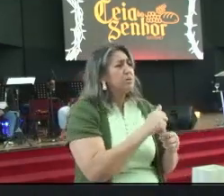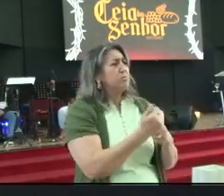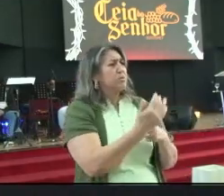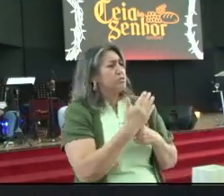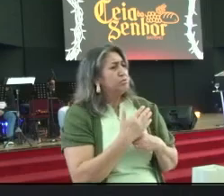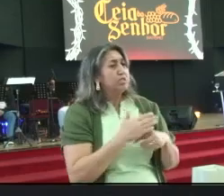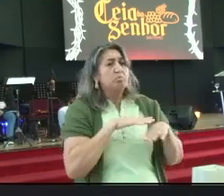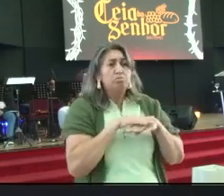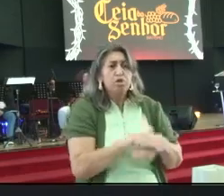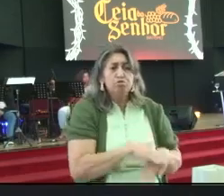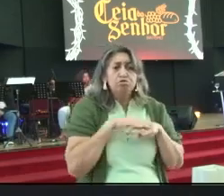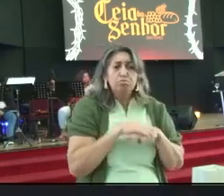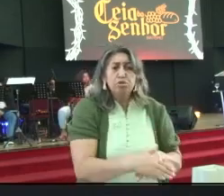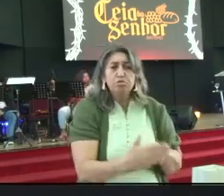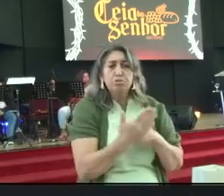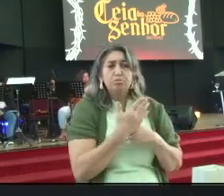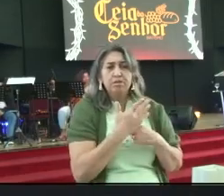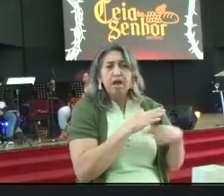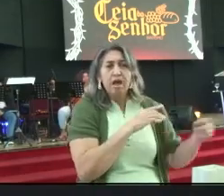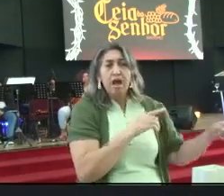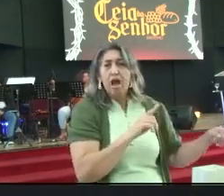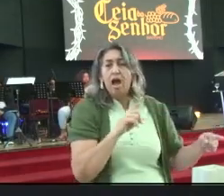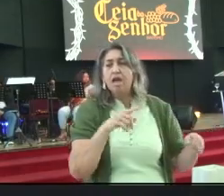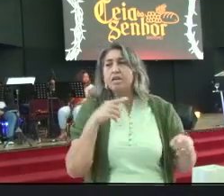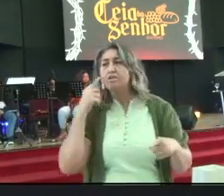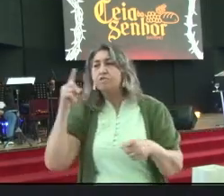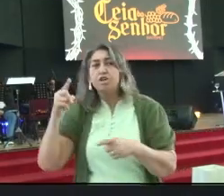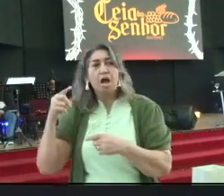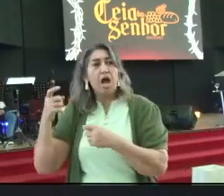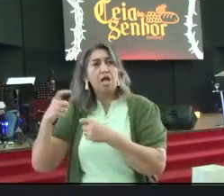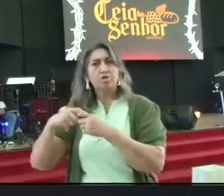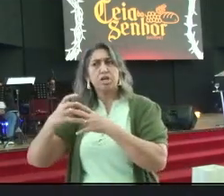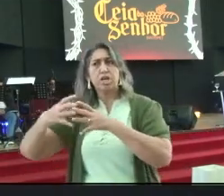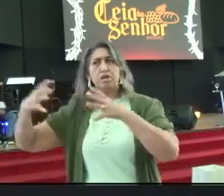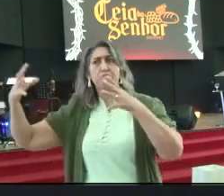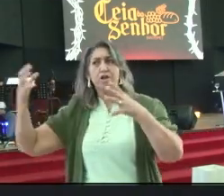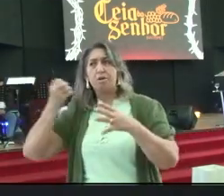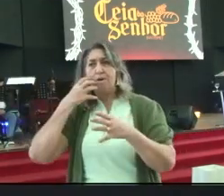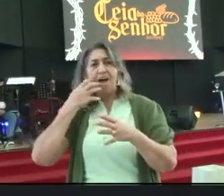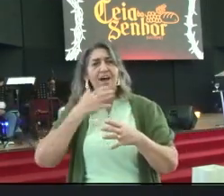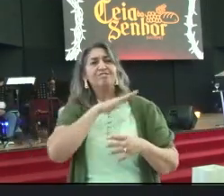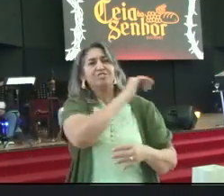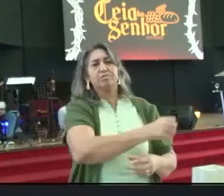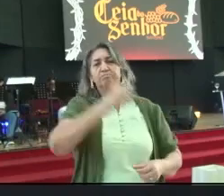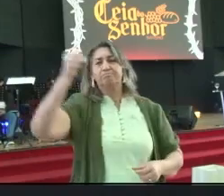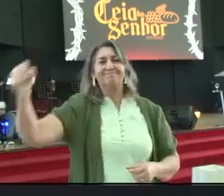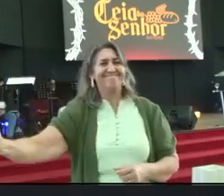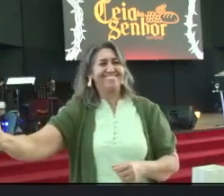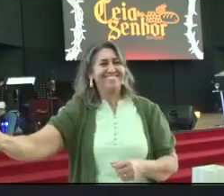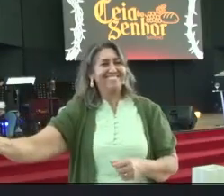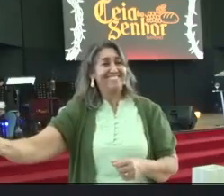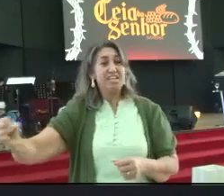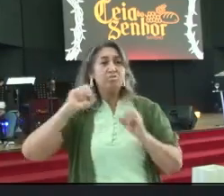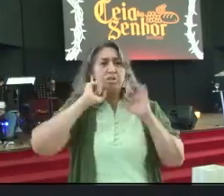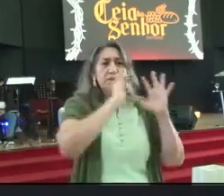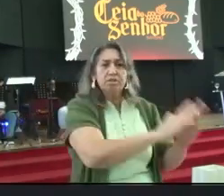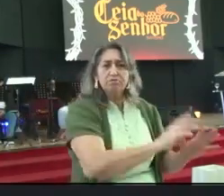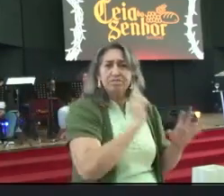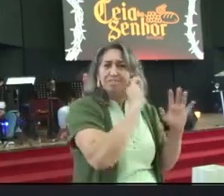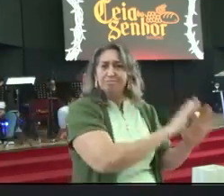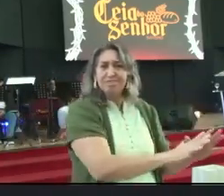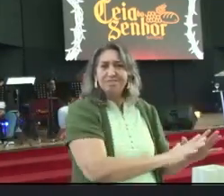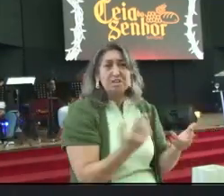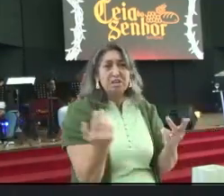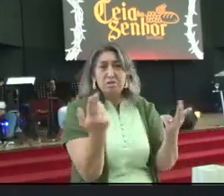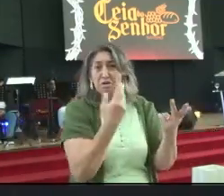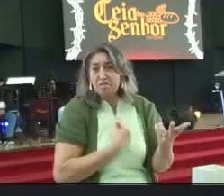Siga os passos dele, viu, Alain? Eu estou dando um exemplo aqui, porque eu sei que o André não vai se orgulhar. Em todas as